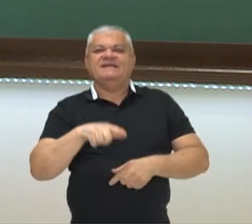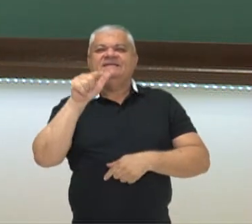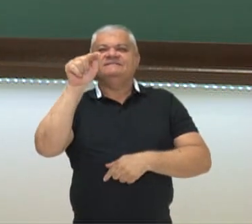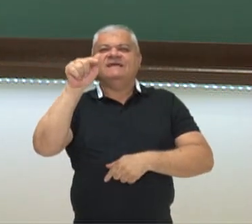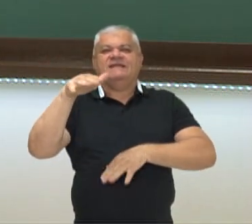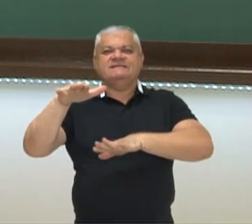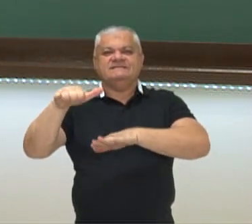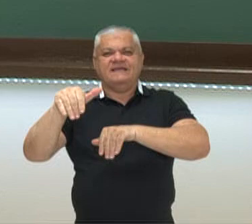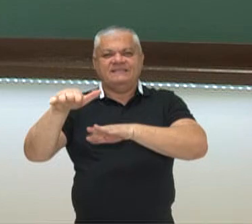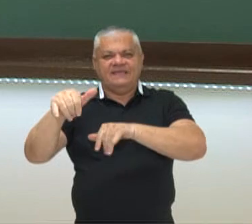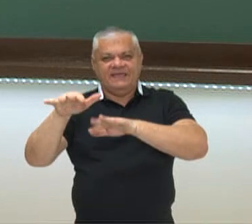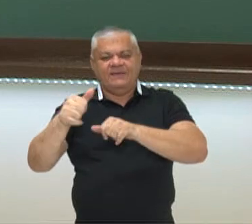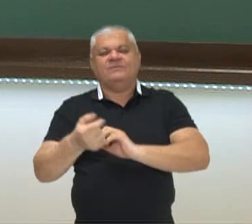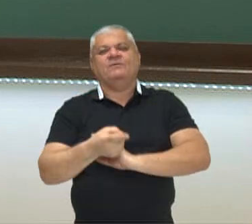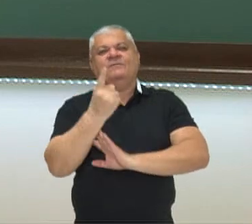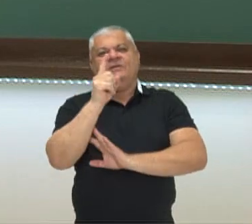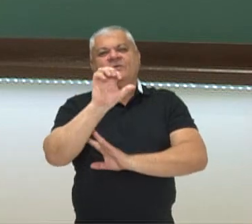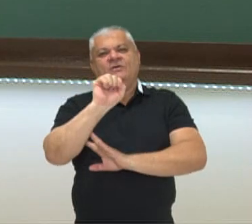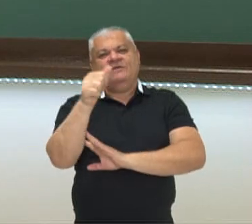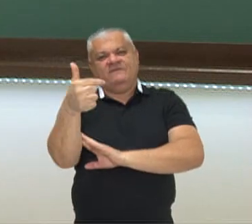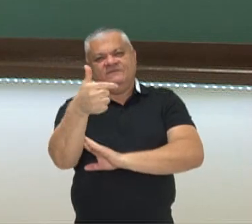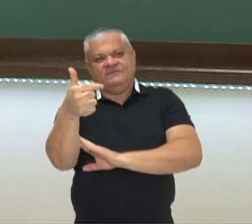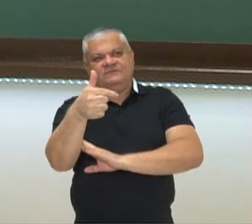de 1822.